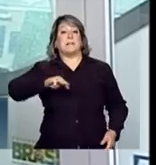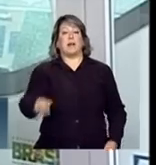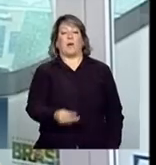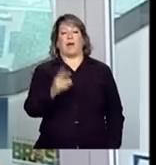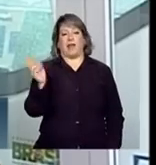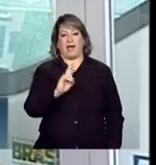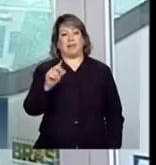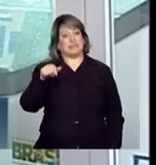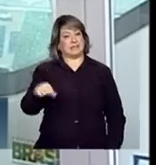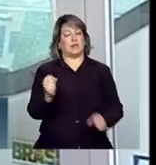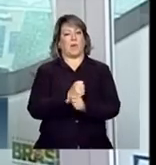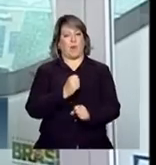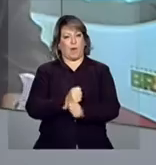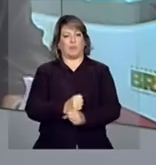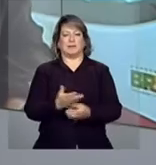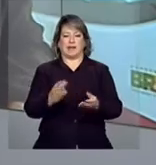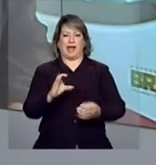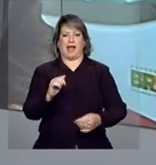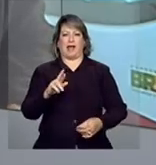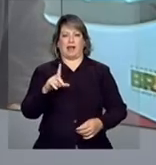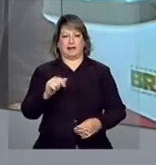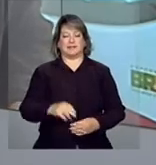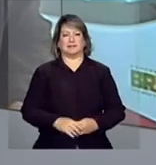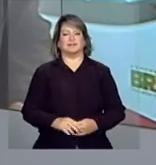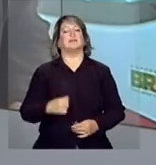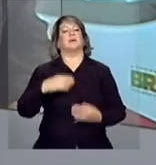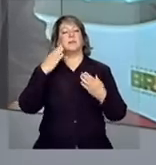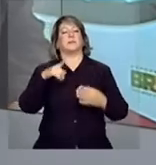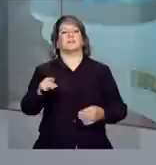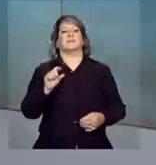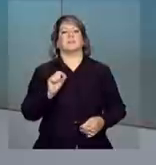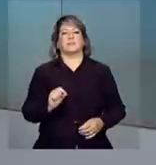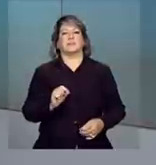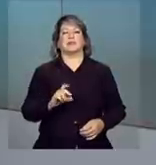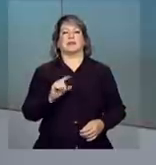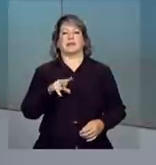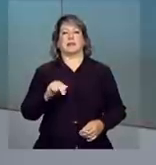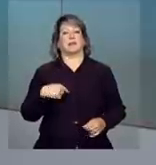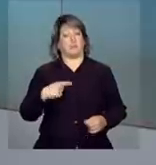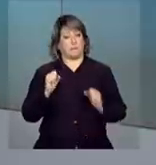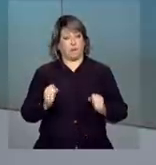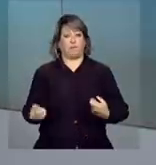R$ 37 milhões nesta obra. Carla. Obrigada, Daniela. Bem, e nós